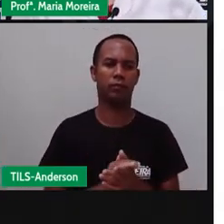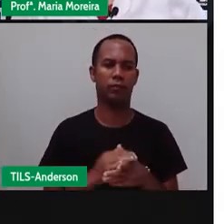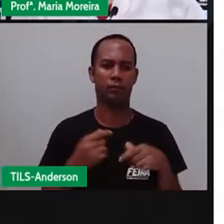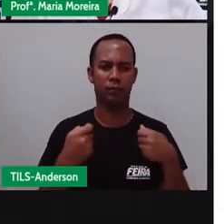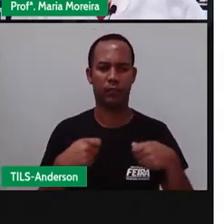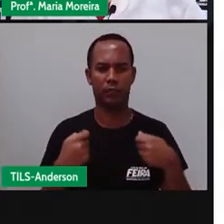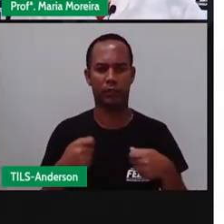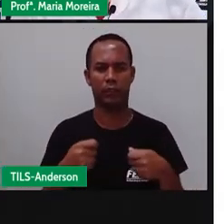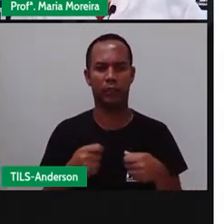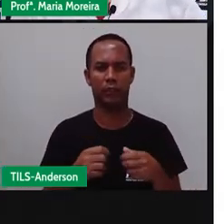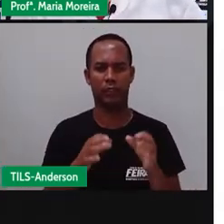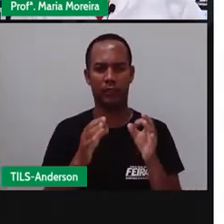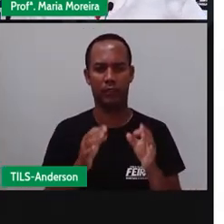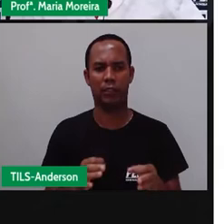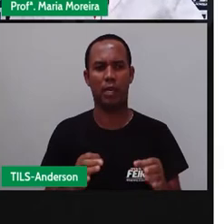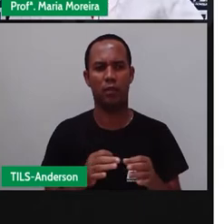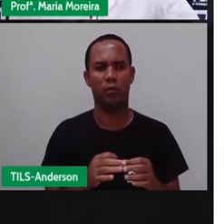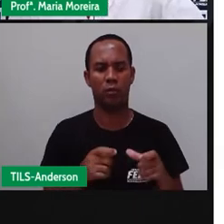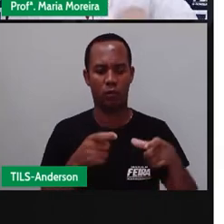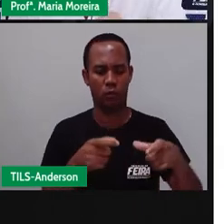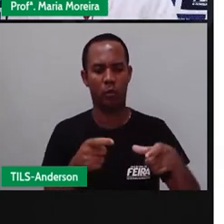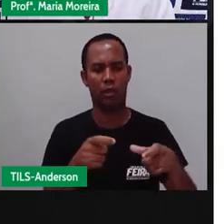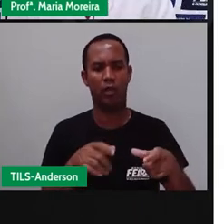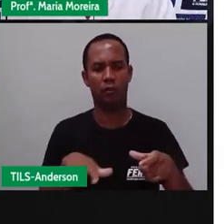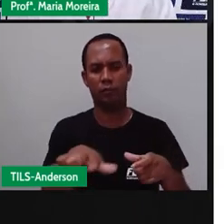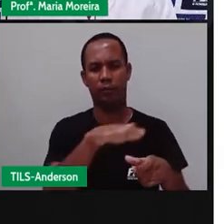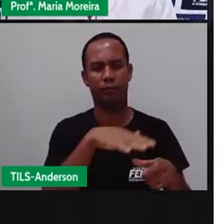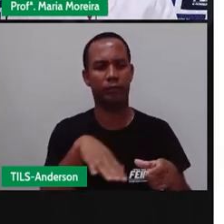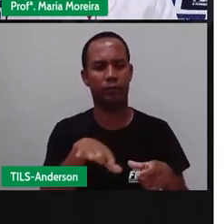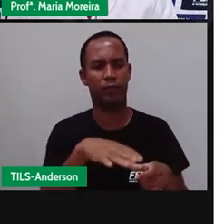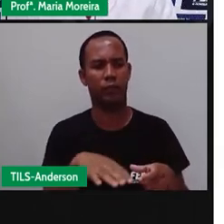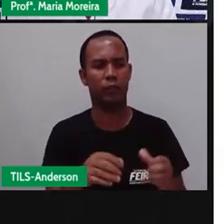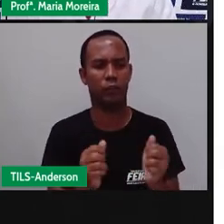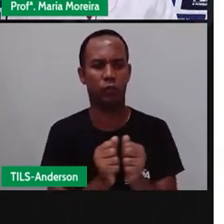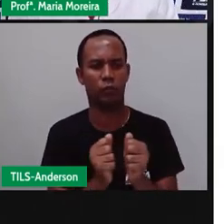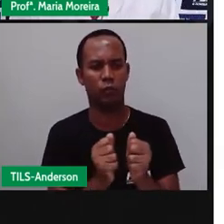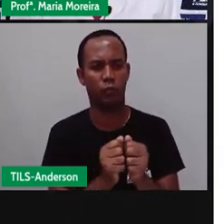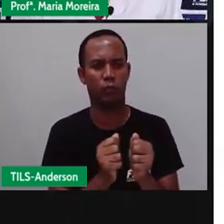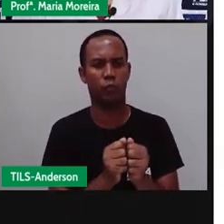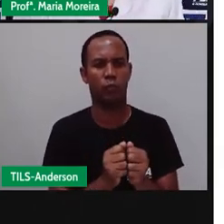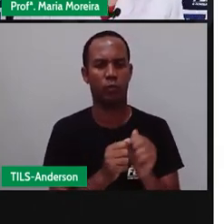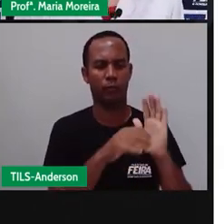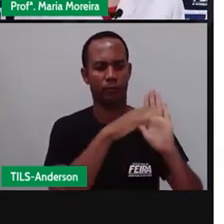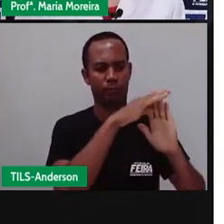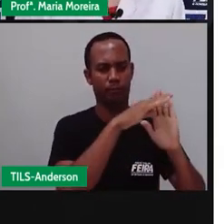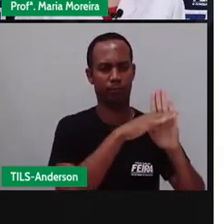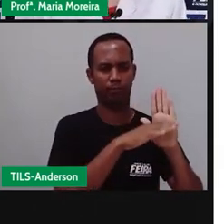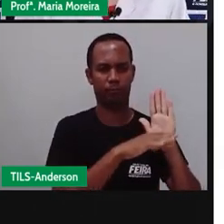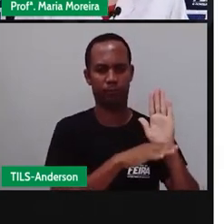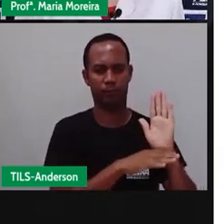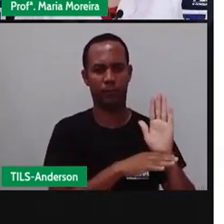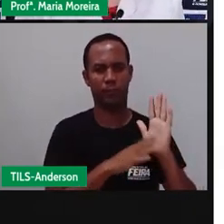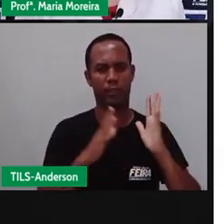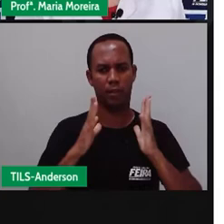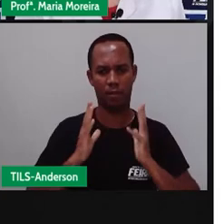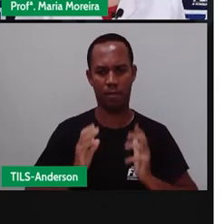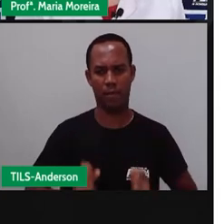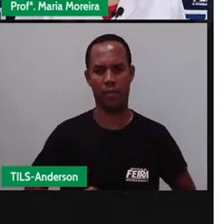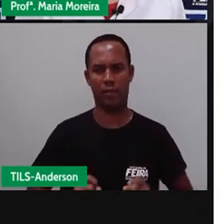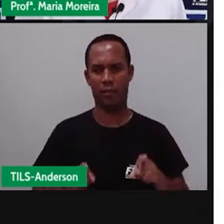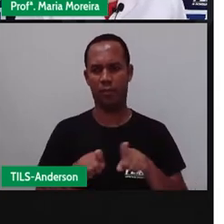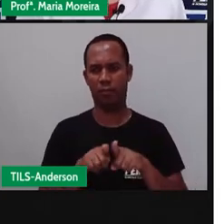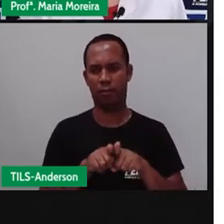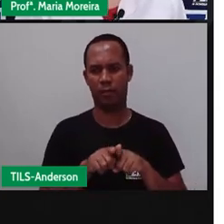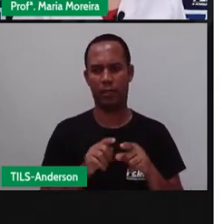vou procurar cotonete na seção de na lista, na parte de bebidas? Não. Eu vou procurar o quê? Na parte de material de limpeza, de higiene